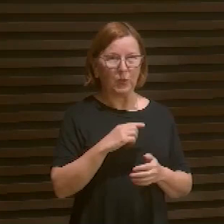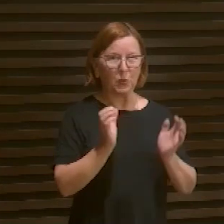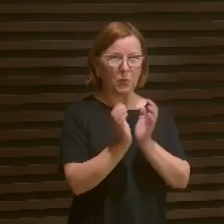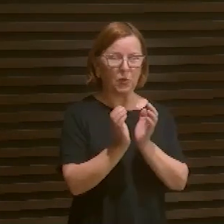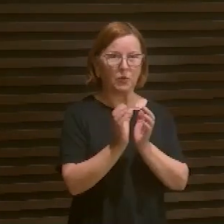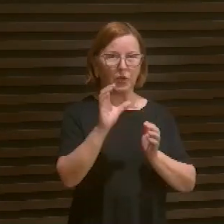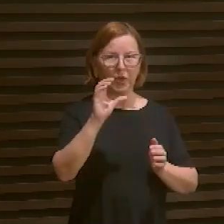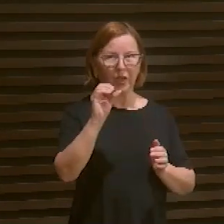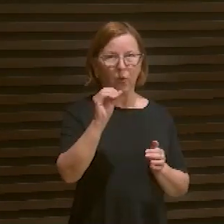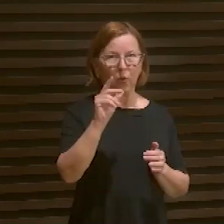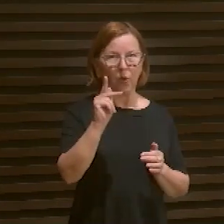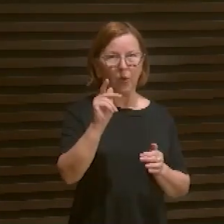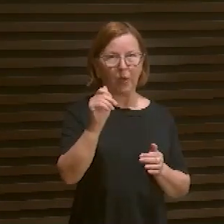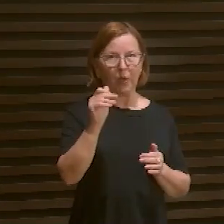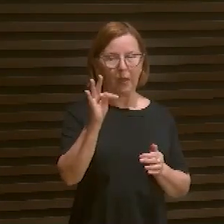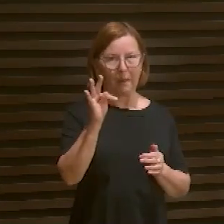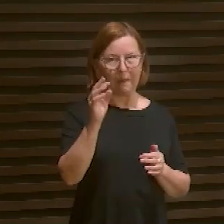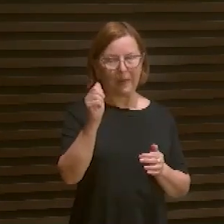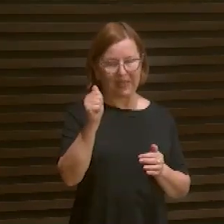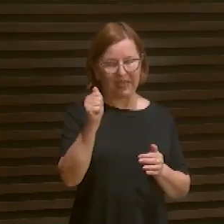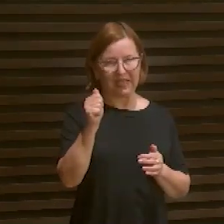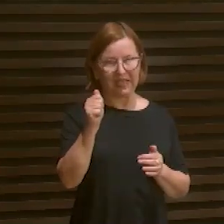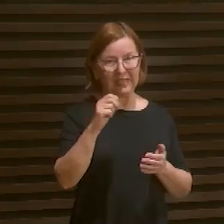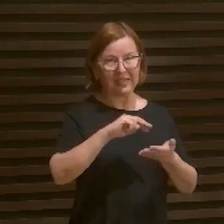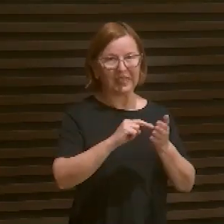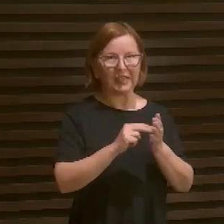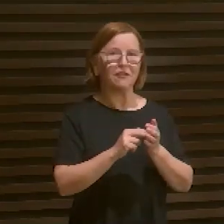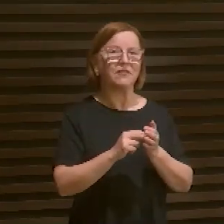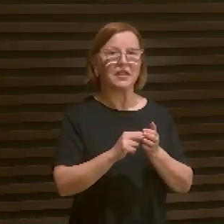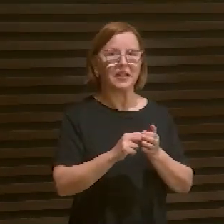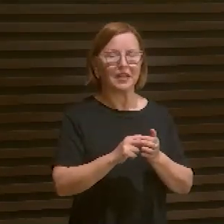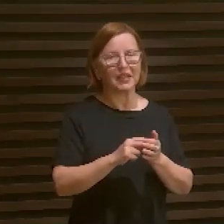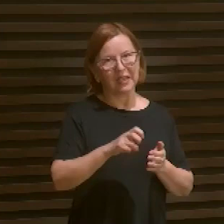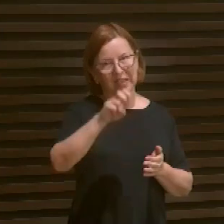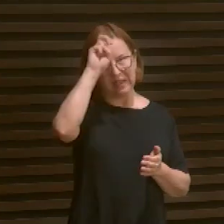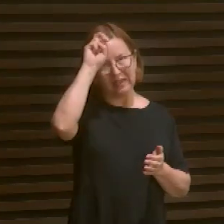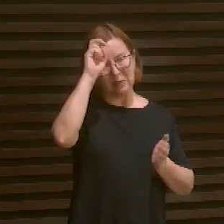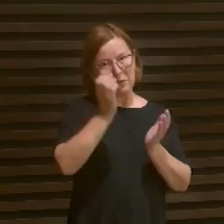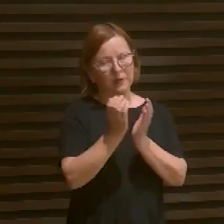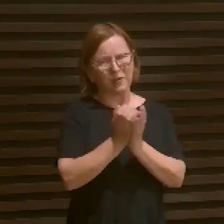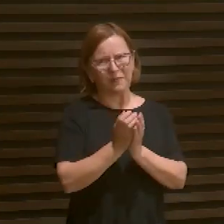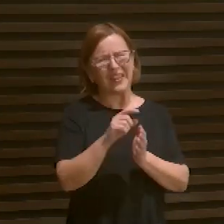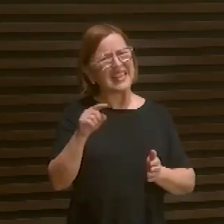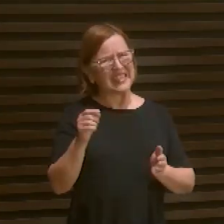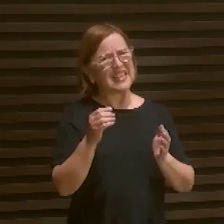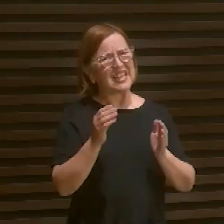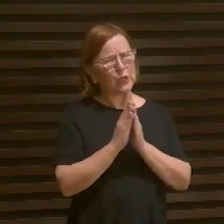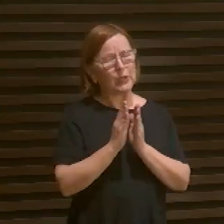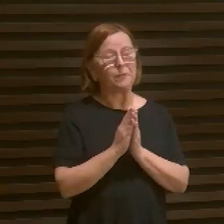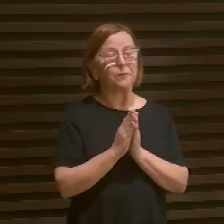são cristãos cristãos egípcios, que eles oram. E ele